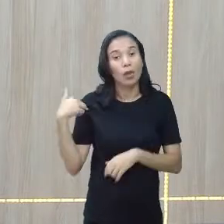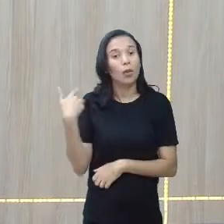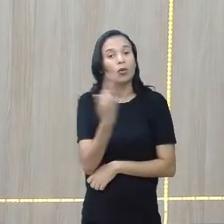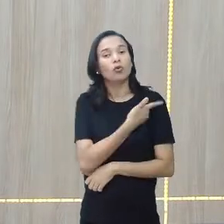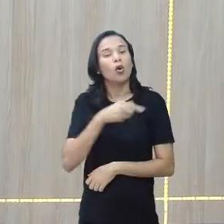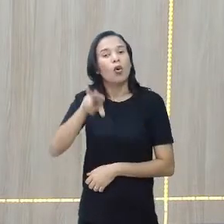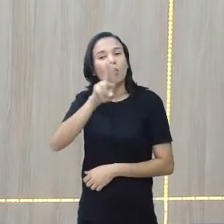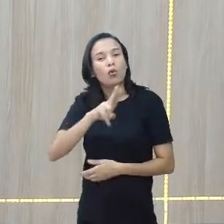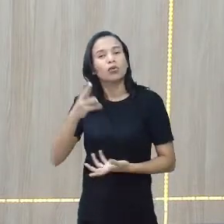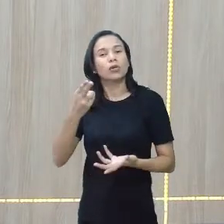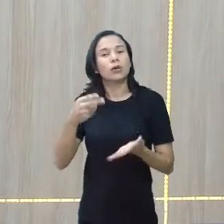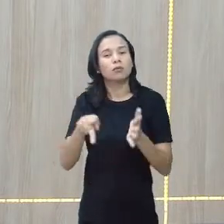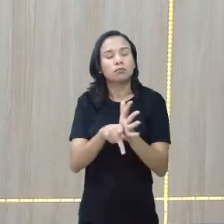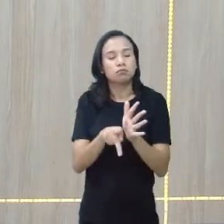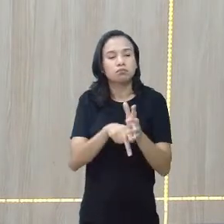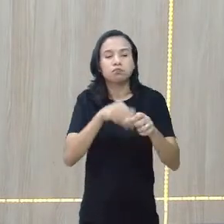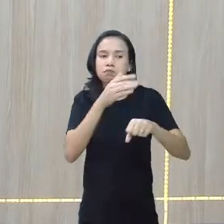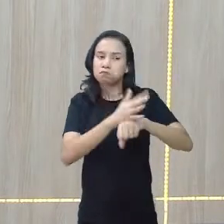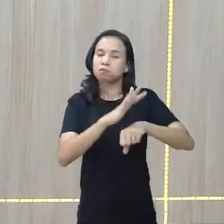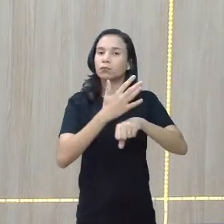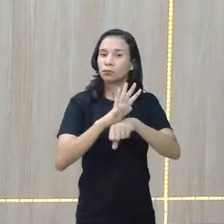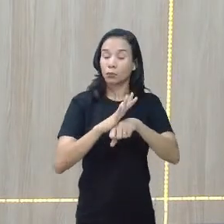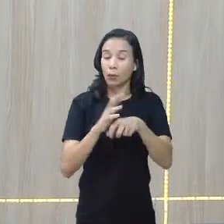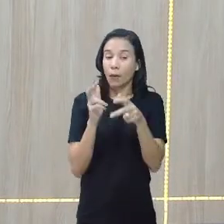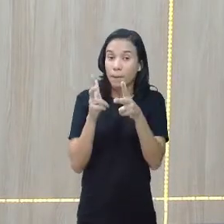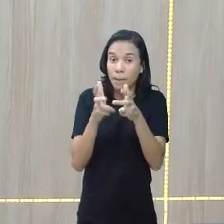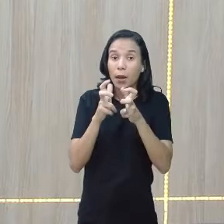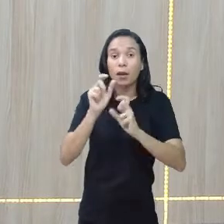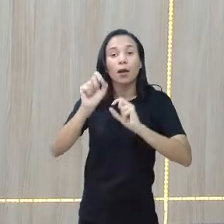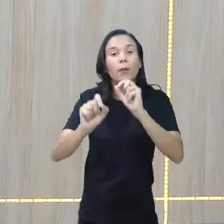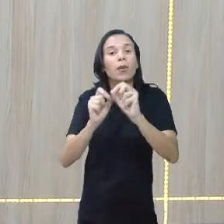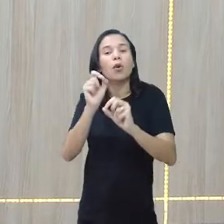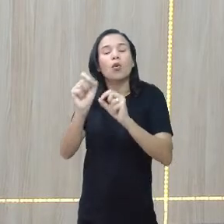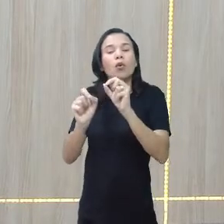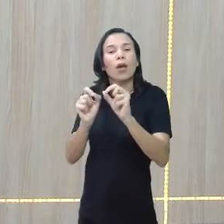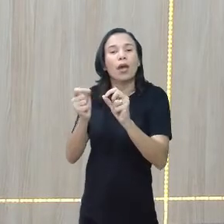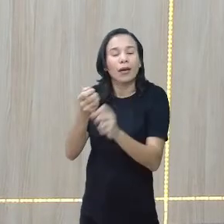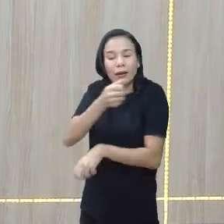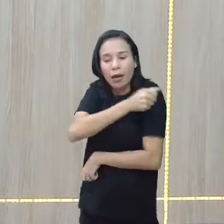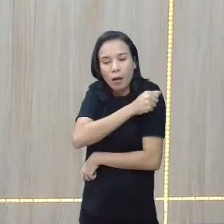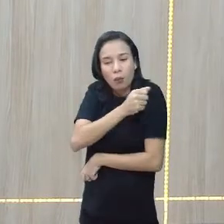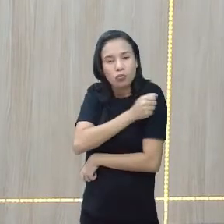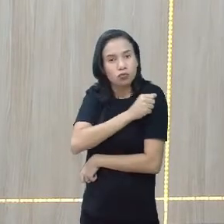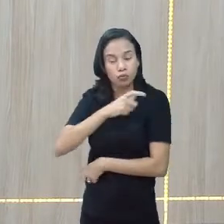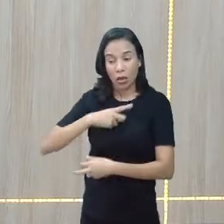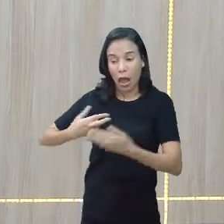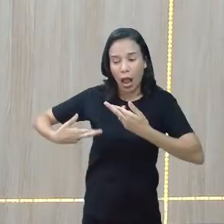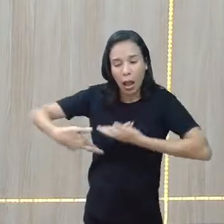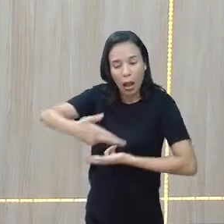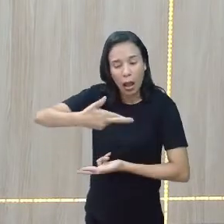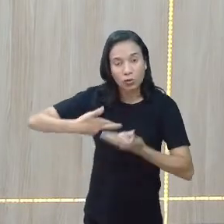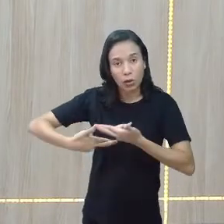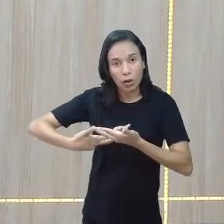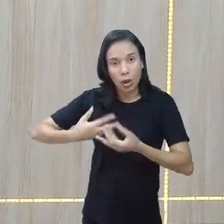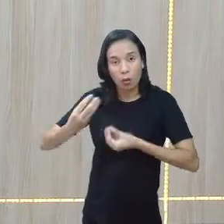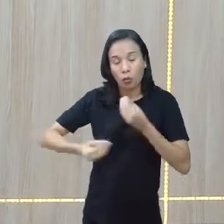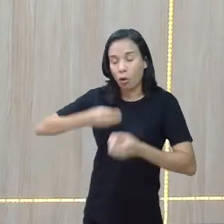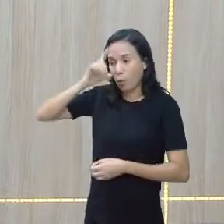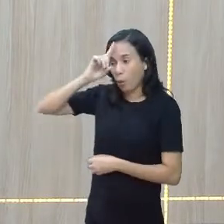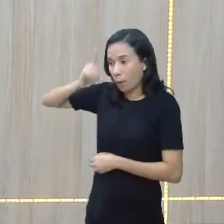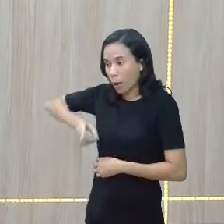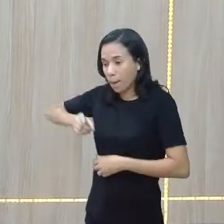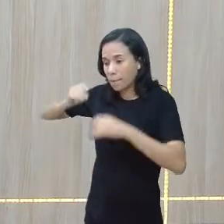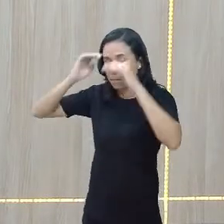trabalha essas questões, a gente está percebendo como o estudante se relaciona com comandos e